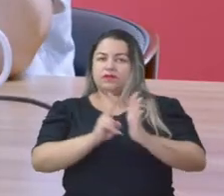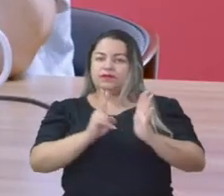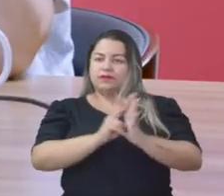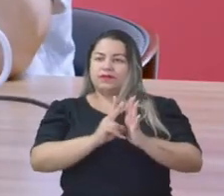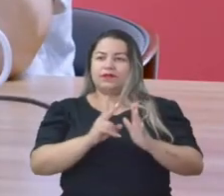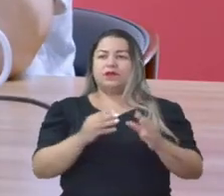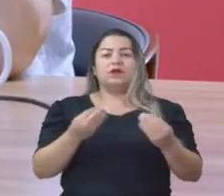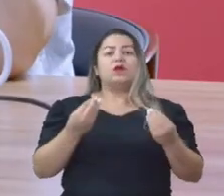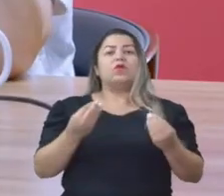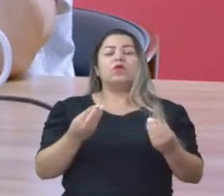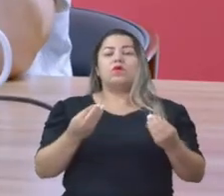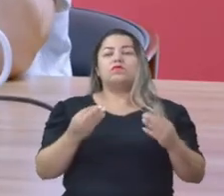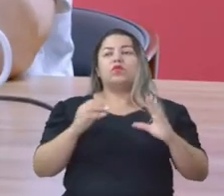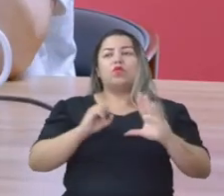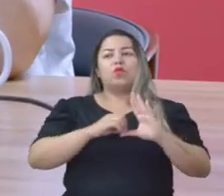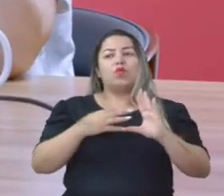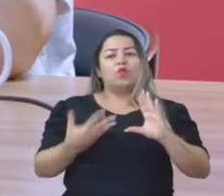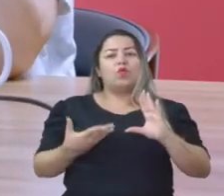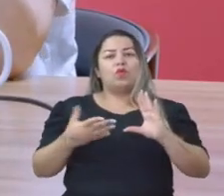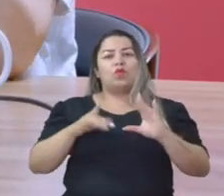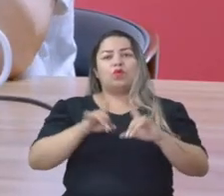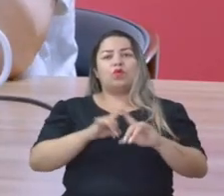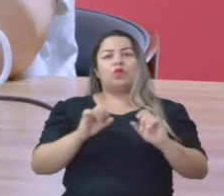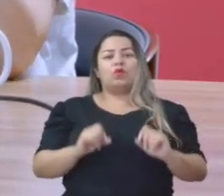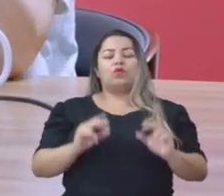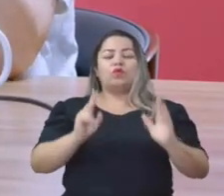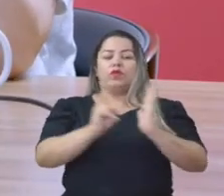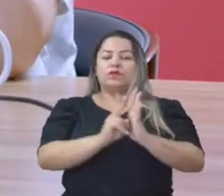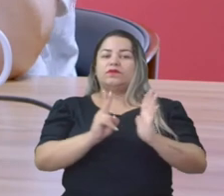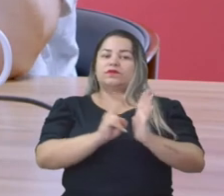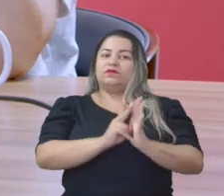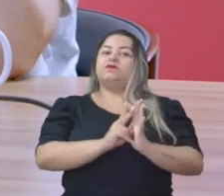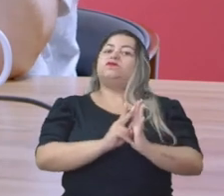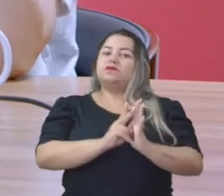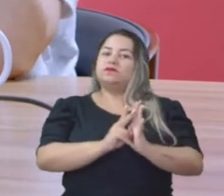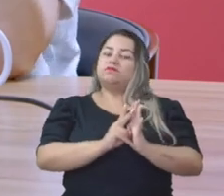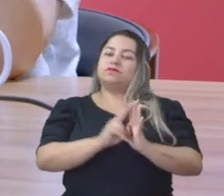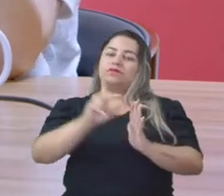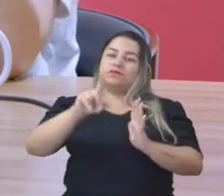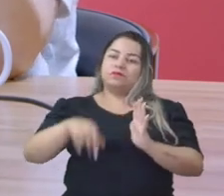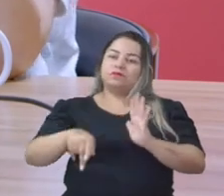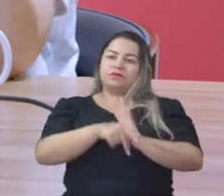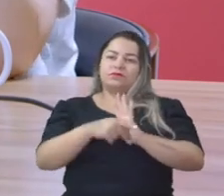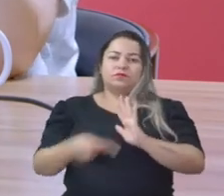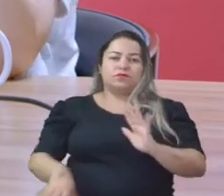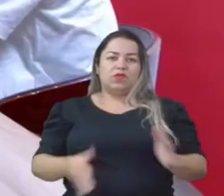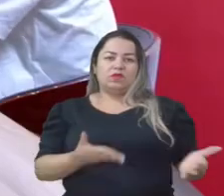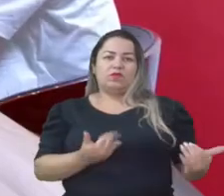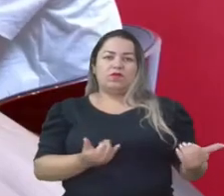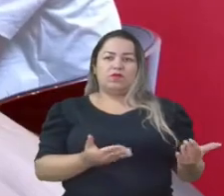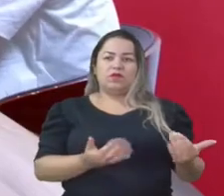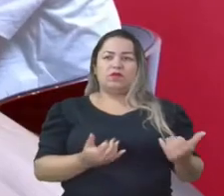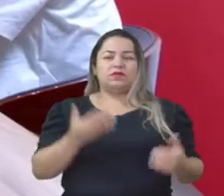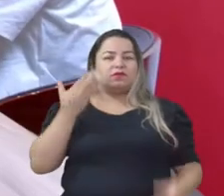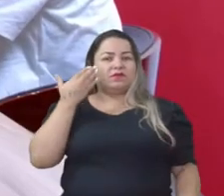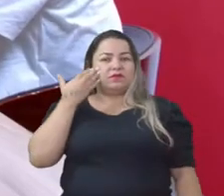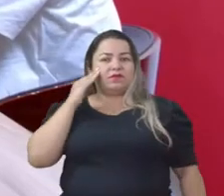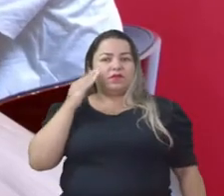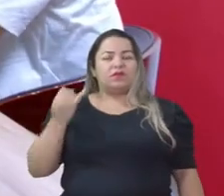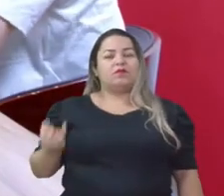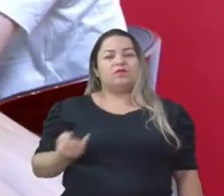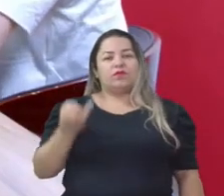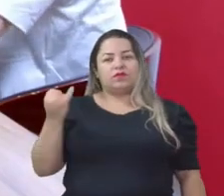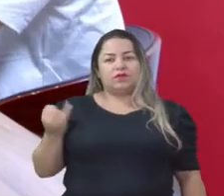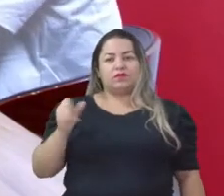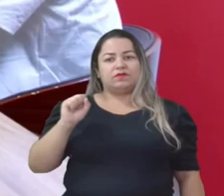que caracteriza, o que torna um indígena? Para que as pessoas entendam, para que a juventude que nos acompanha entenda. Eu acho que é importante a gente